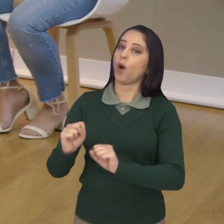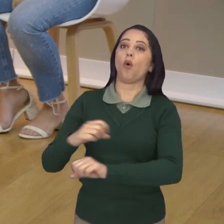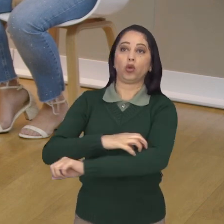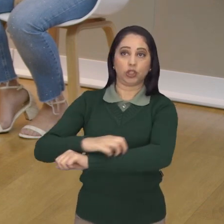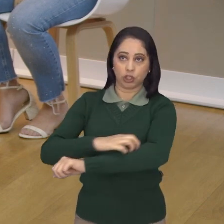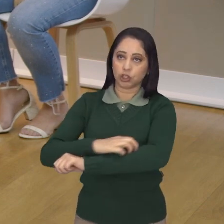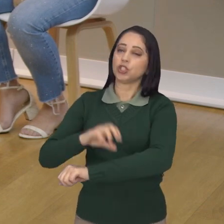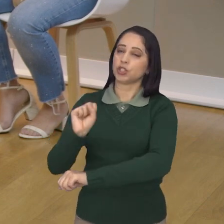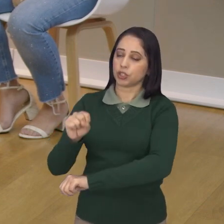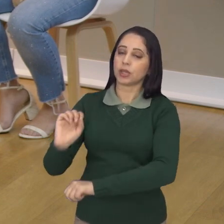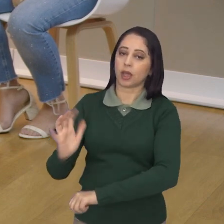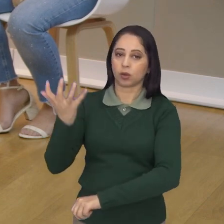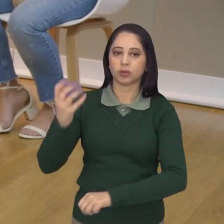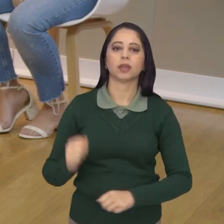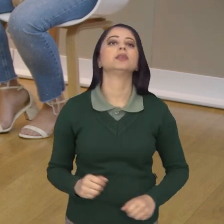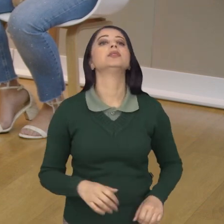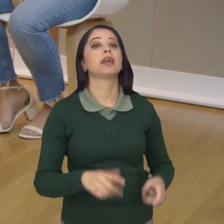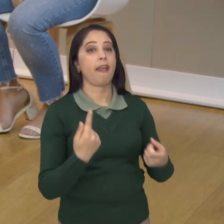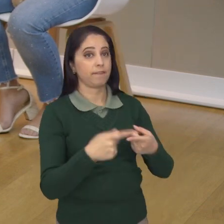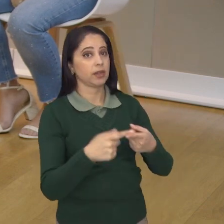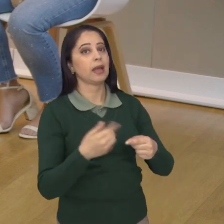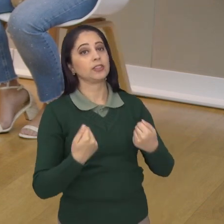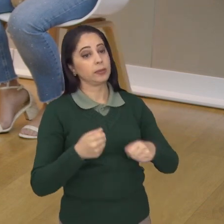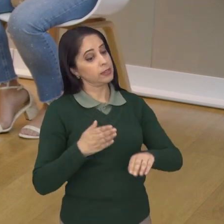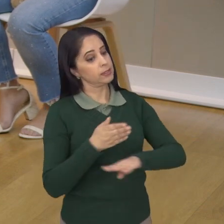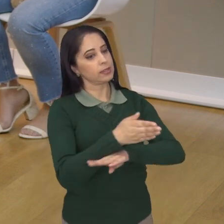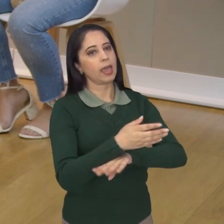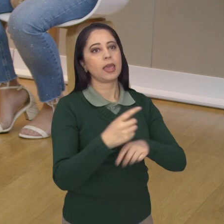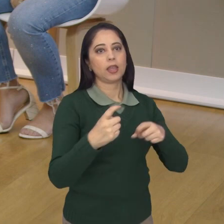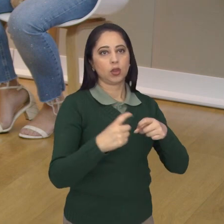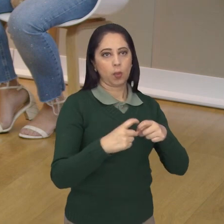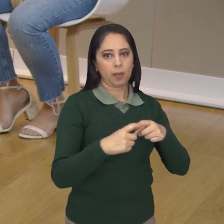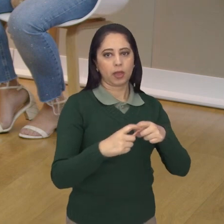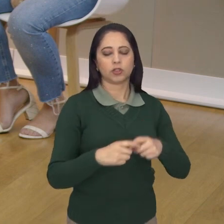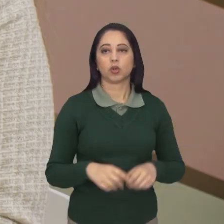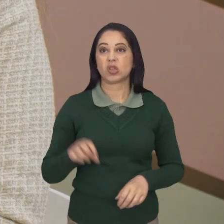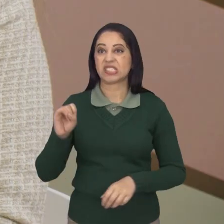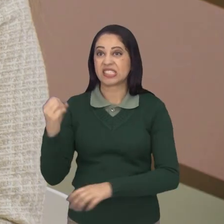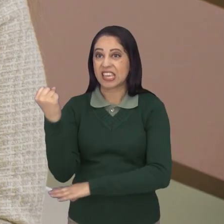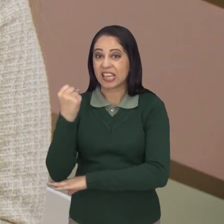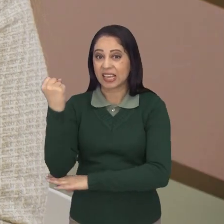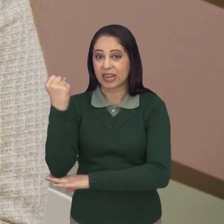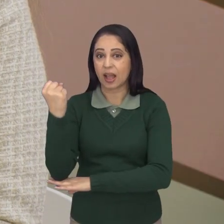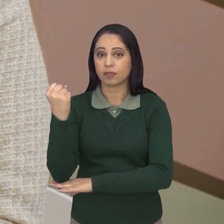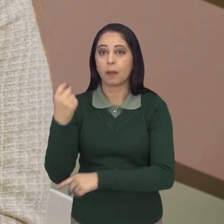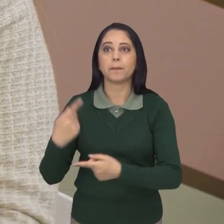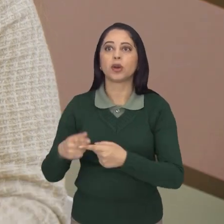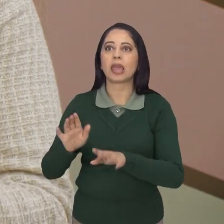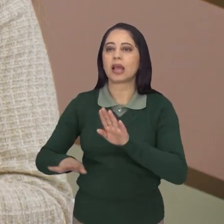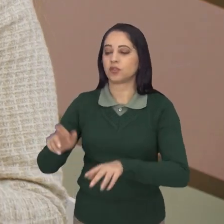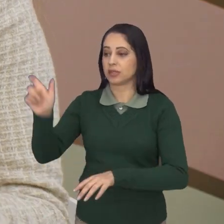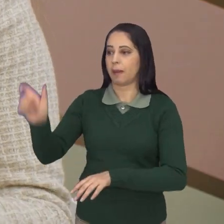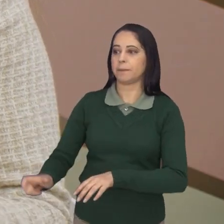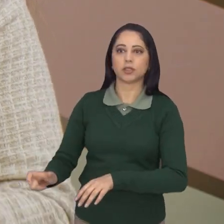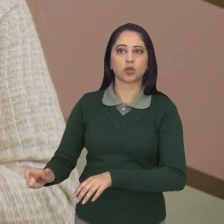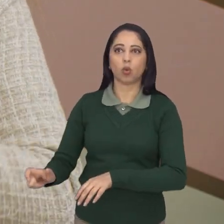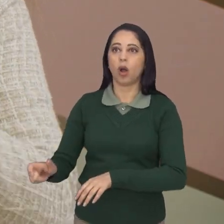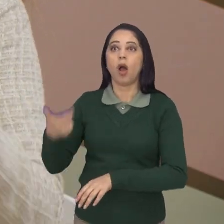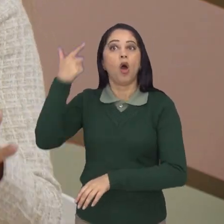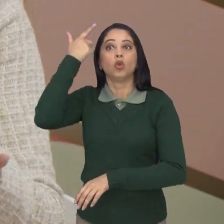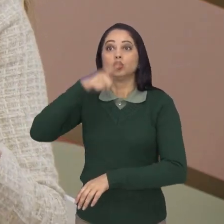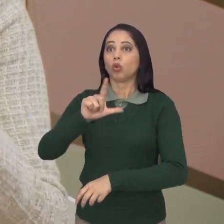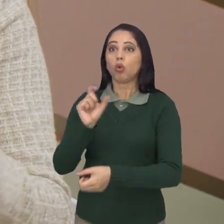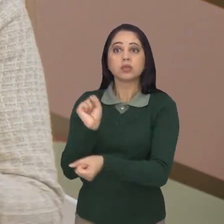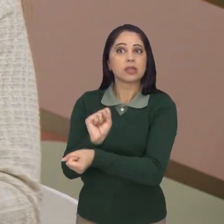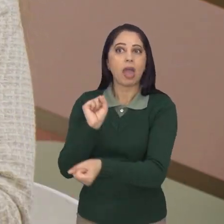né? Começa a observar. Essa observação em casa e depois já procura especialista. Sim, há reações graves, né? Muitas vezes o paciente nem aguenta esperar, ele vai ao